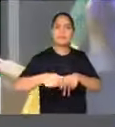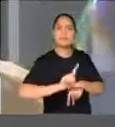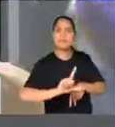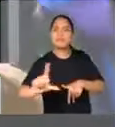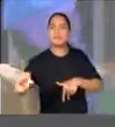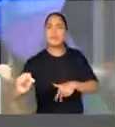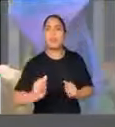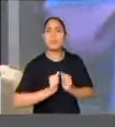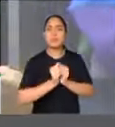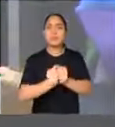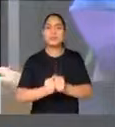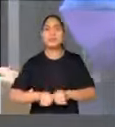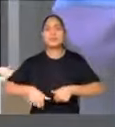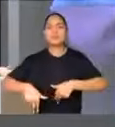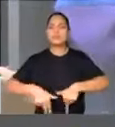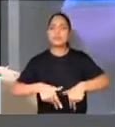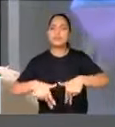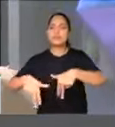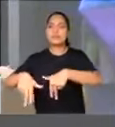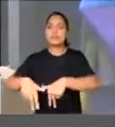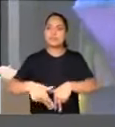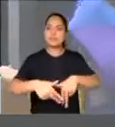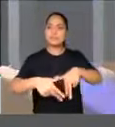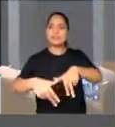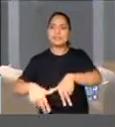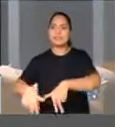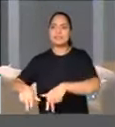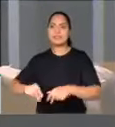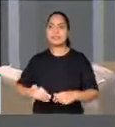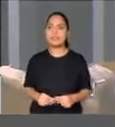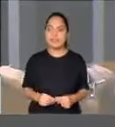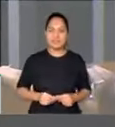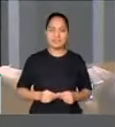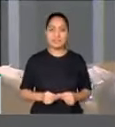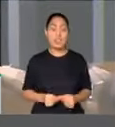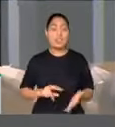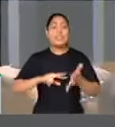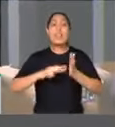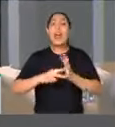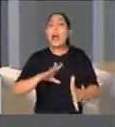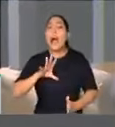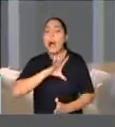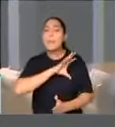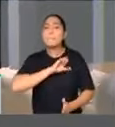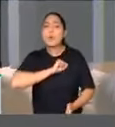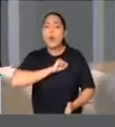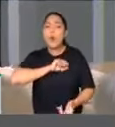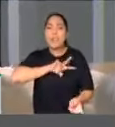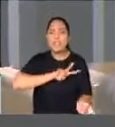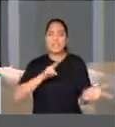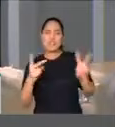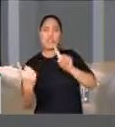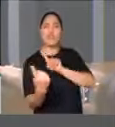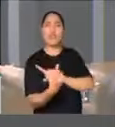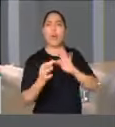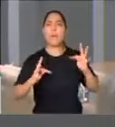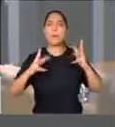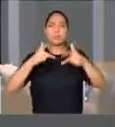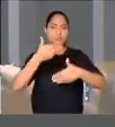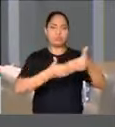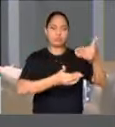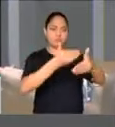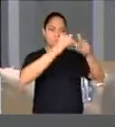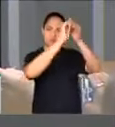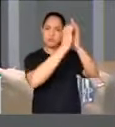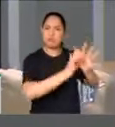você vai onde eu vou, é, pois é, o amor é transformador e vai quebrar todas as paredes.